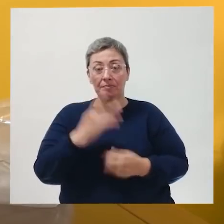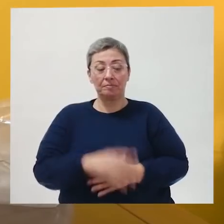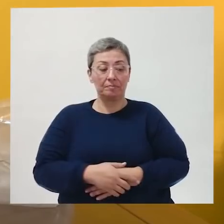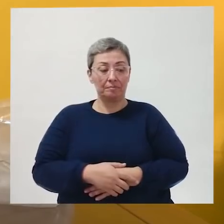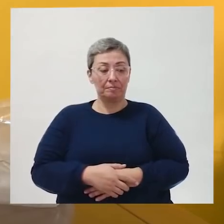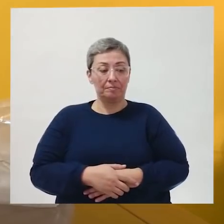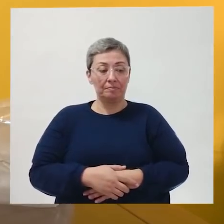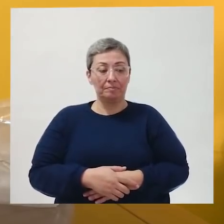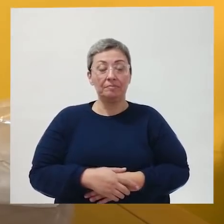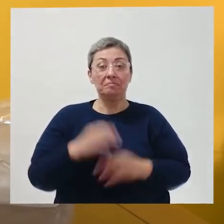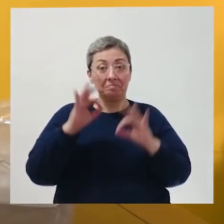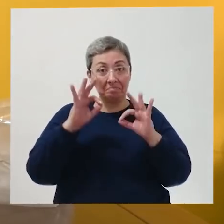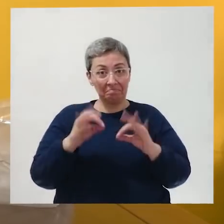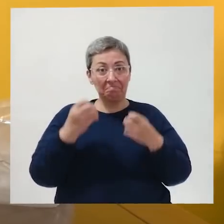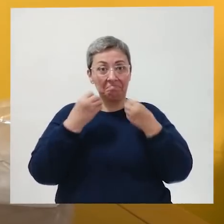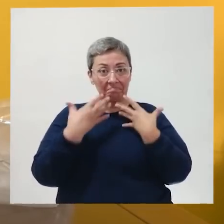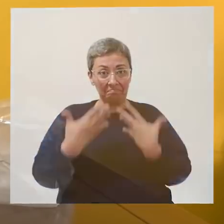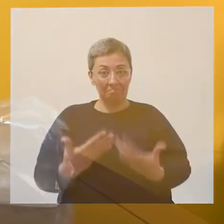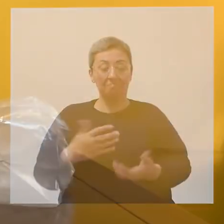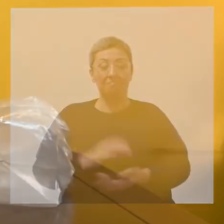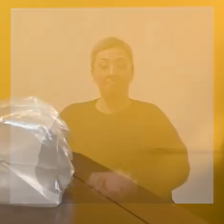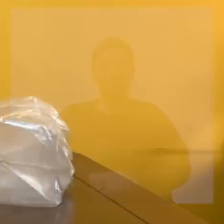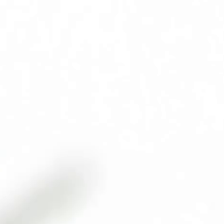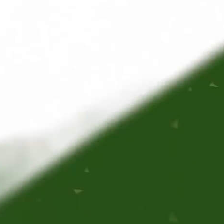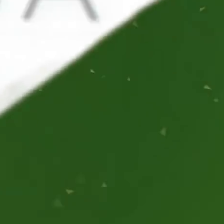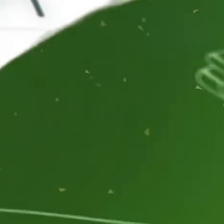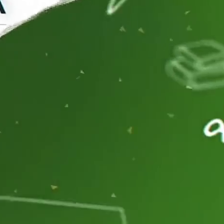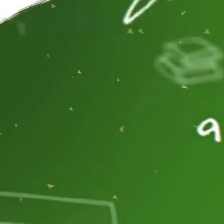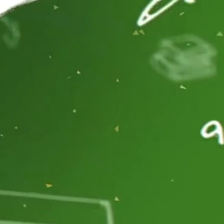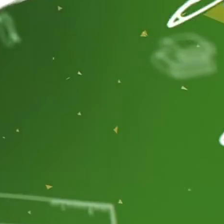obrigado. Obrigada. Isso, muito bem.